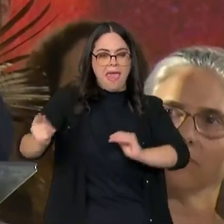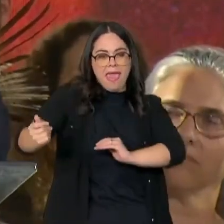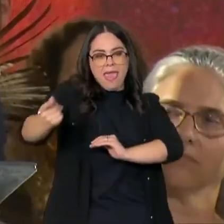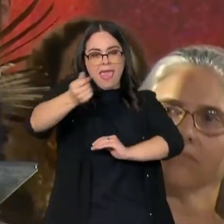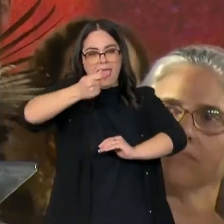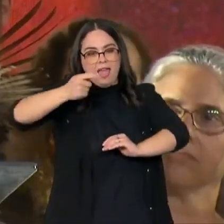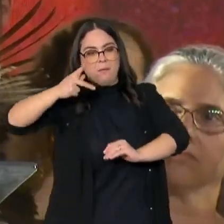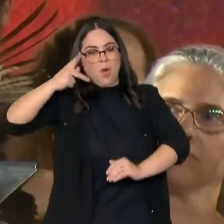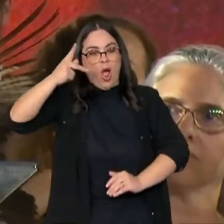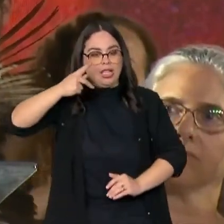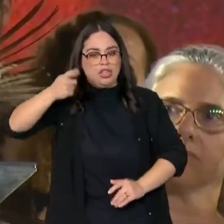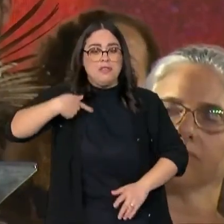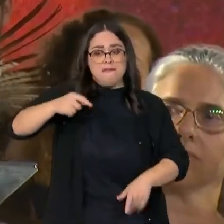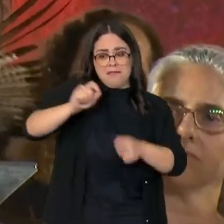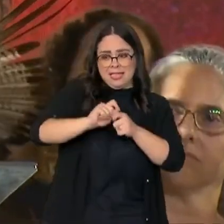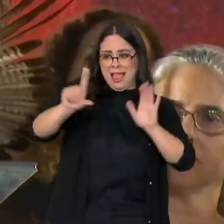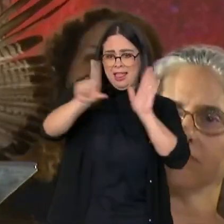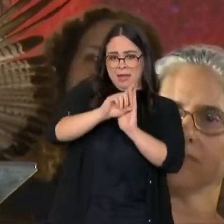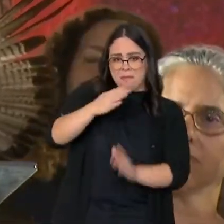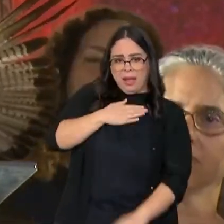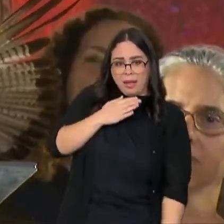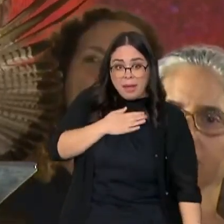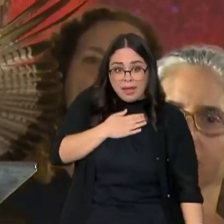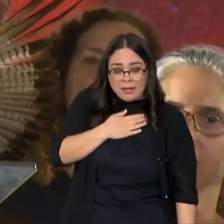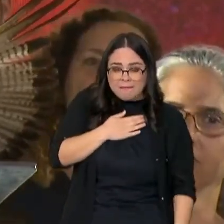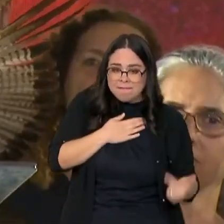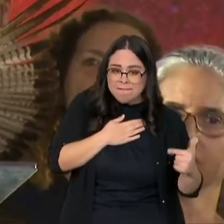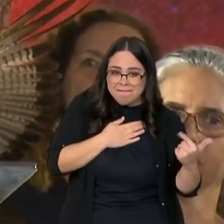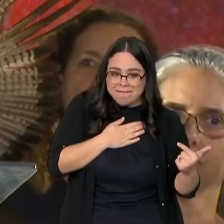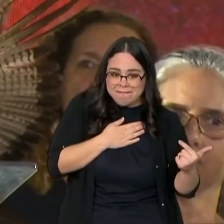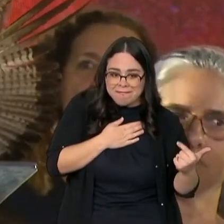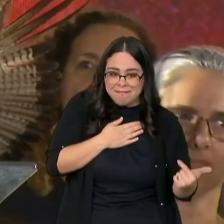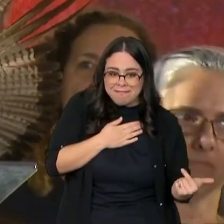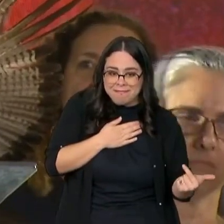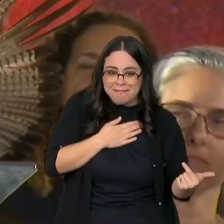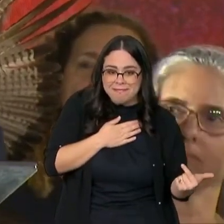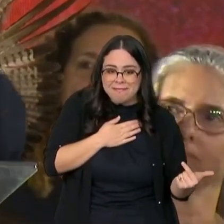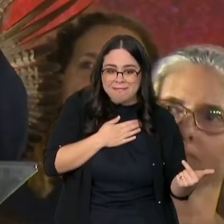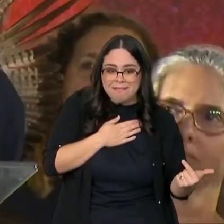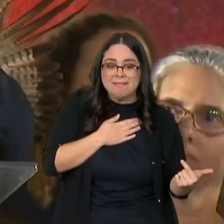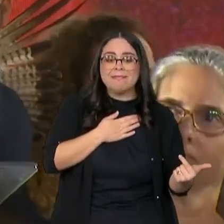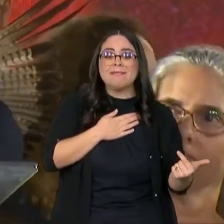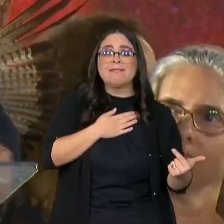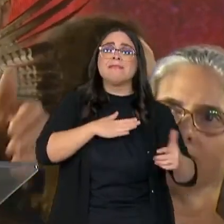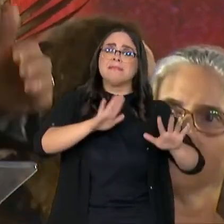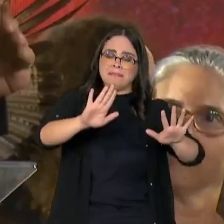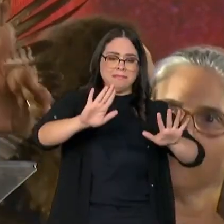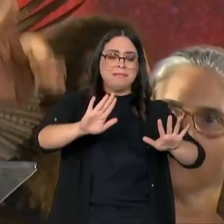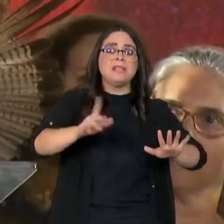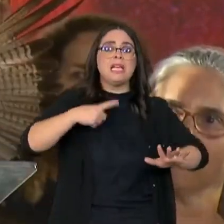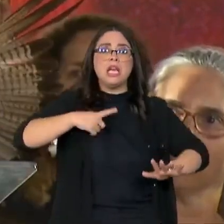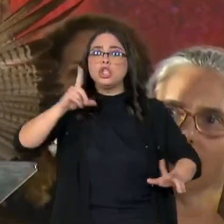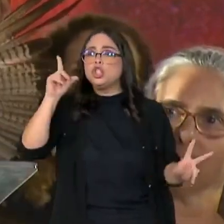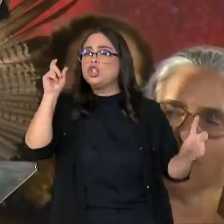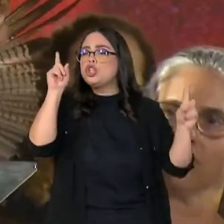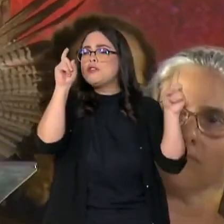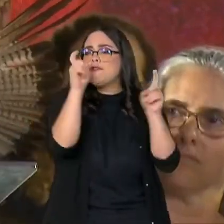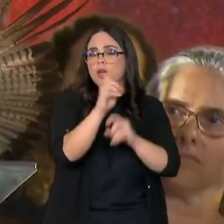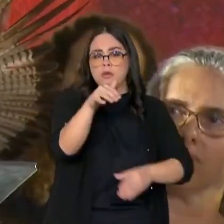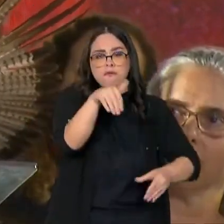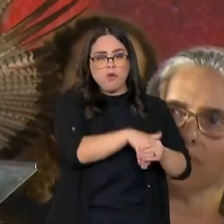país fosse fazer a lei que eu desejava? Olhe, olhe para a dificuldade de eleger algum